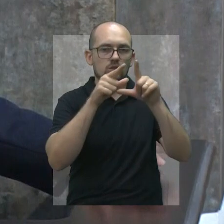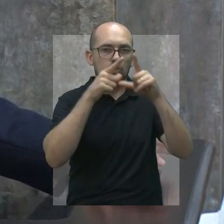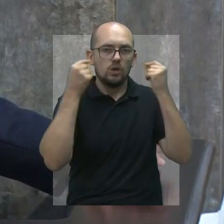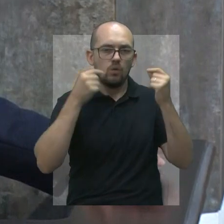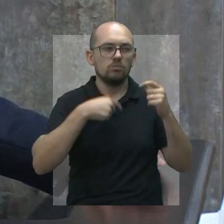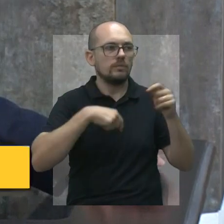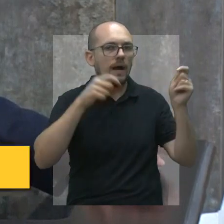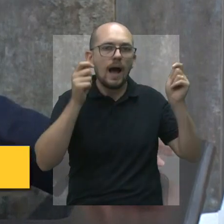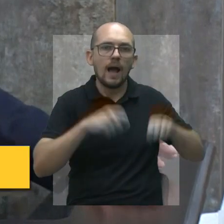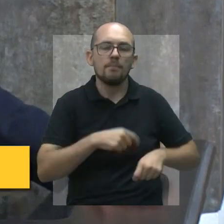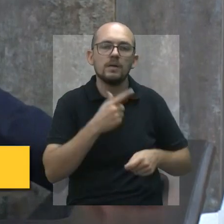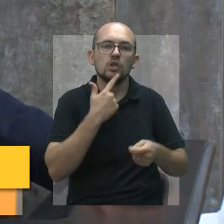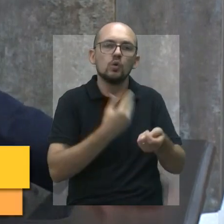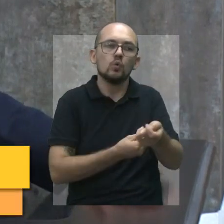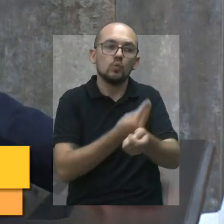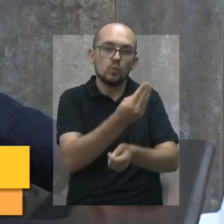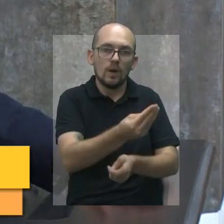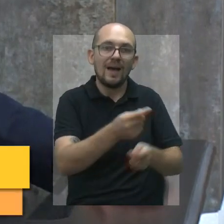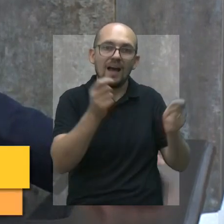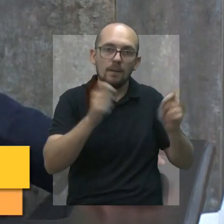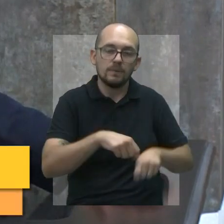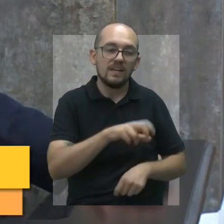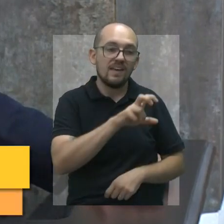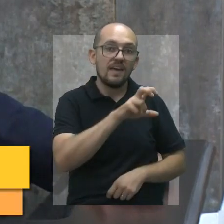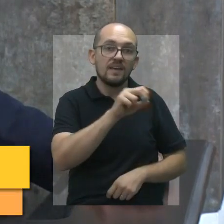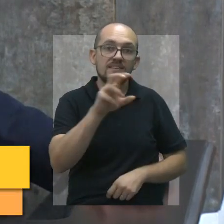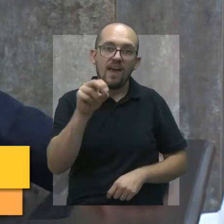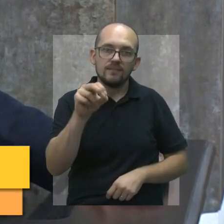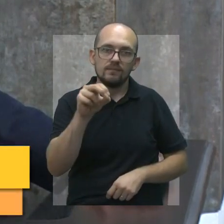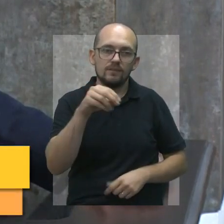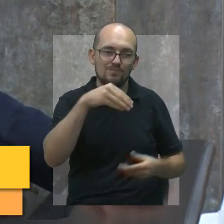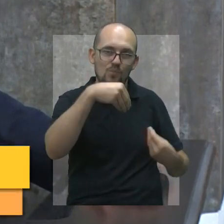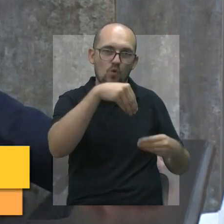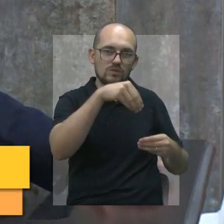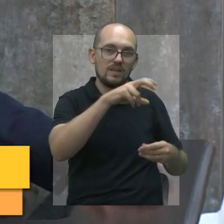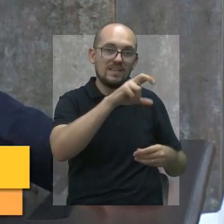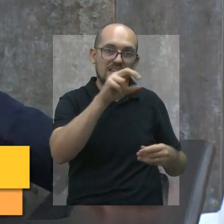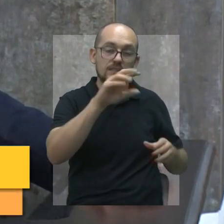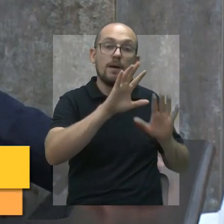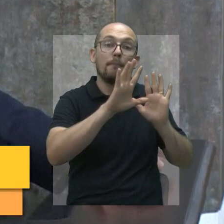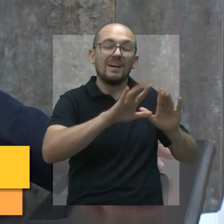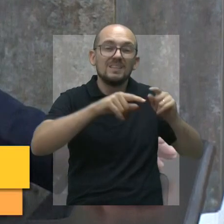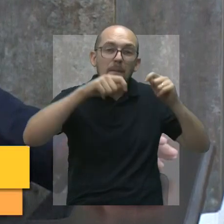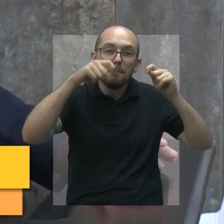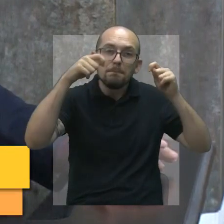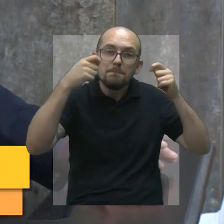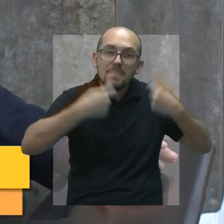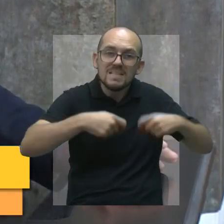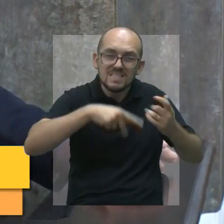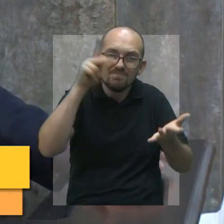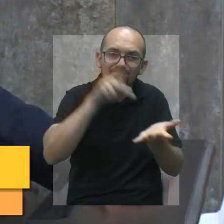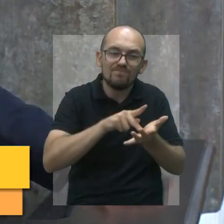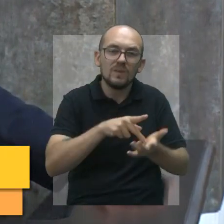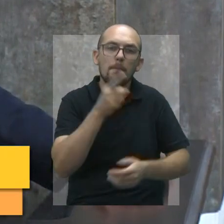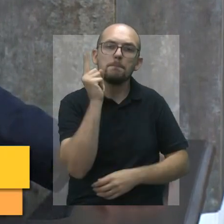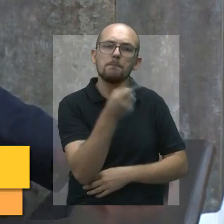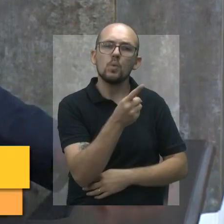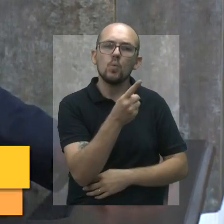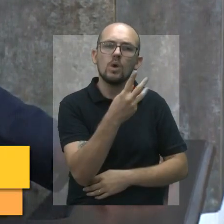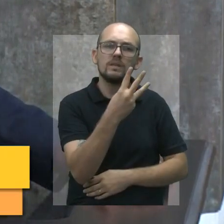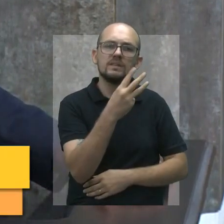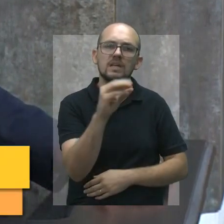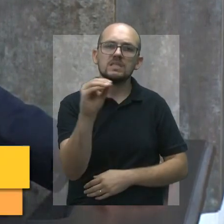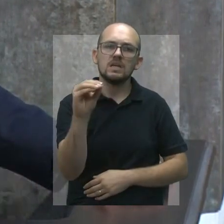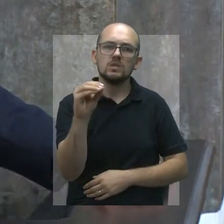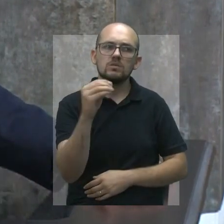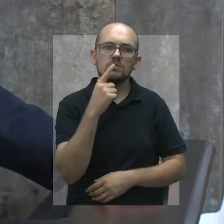de doação de 500 bolsas por mês e temos uma necessidade de 1.300 sangue